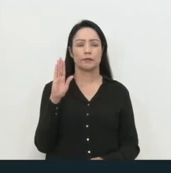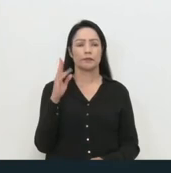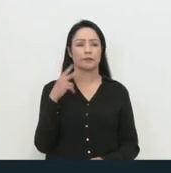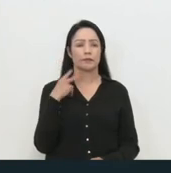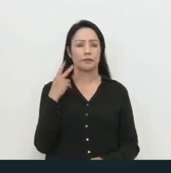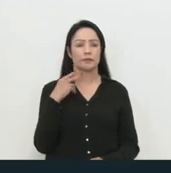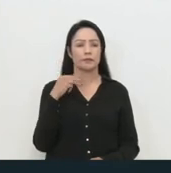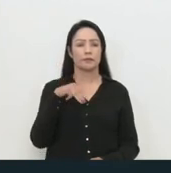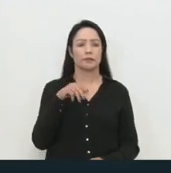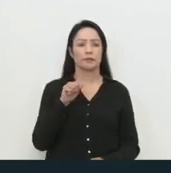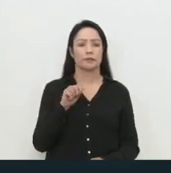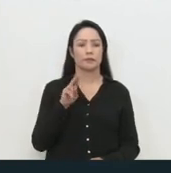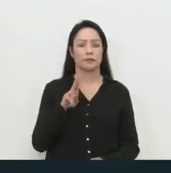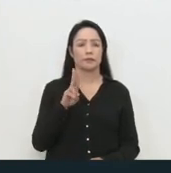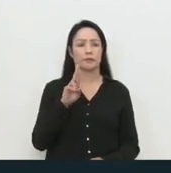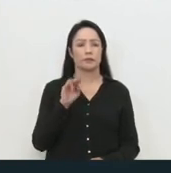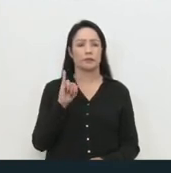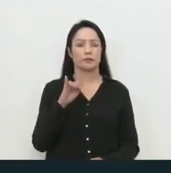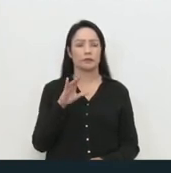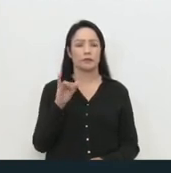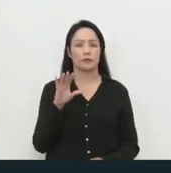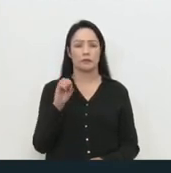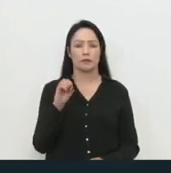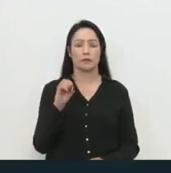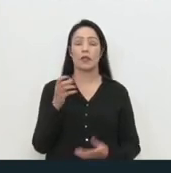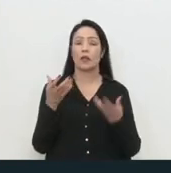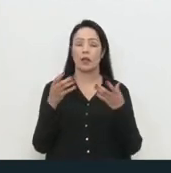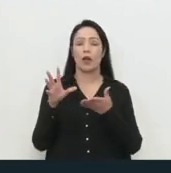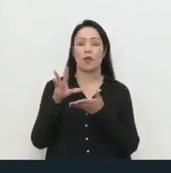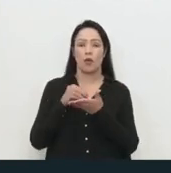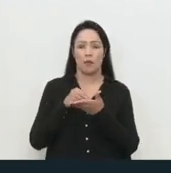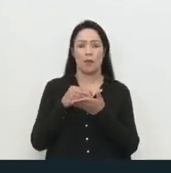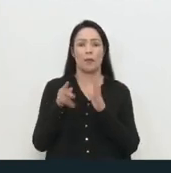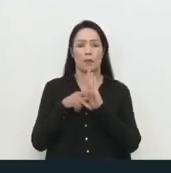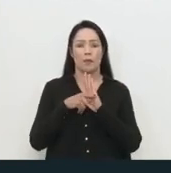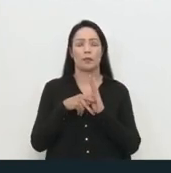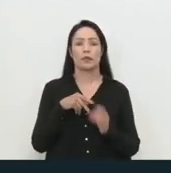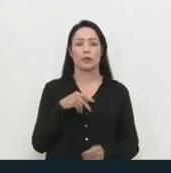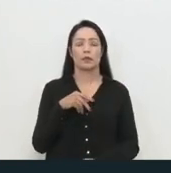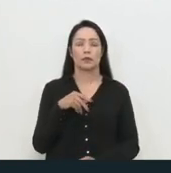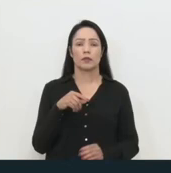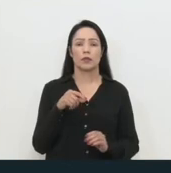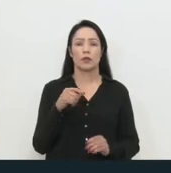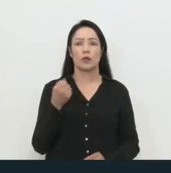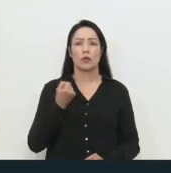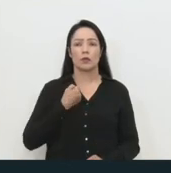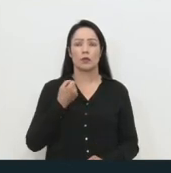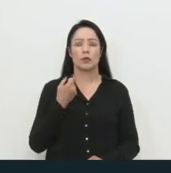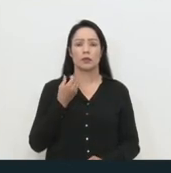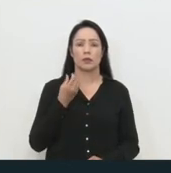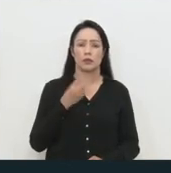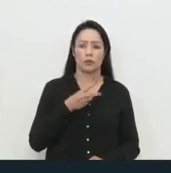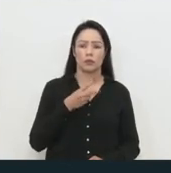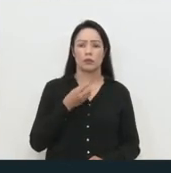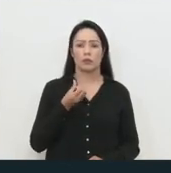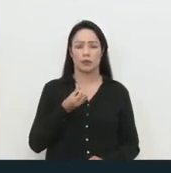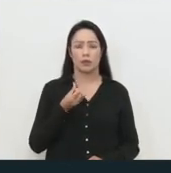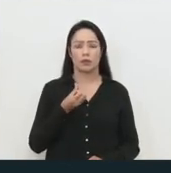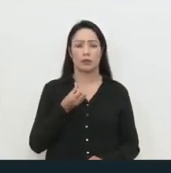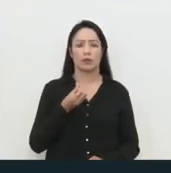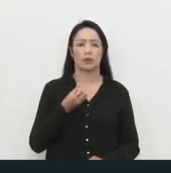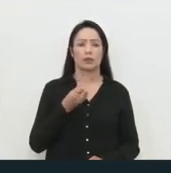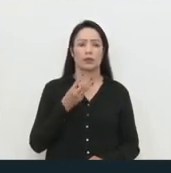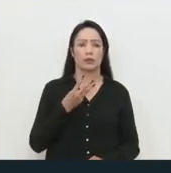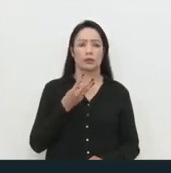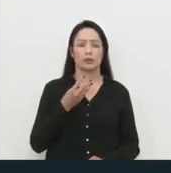gostaria de solicitar para o meu gabinete do item segundo sexto trigésimo terceiro trigésimo